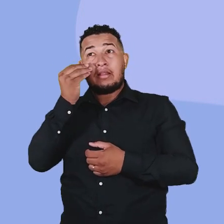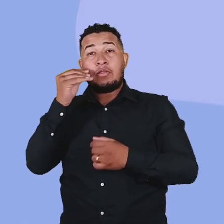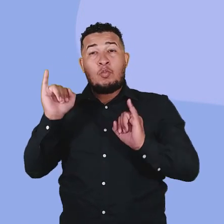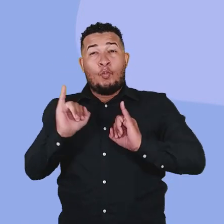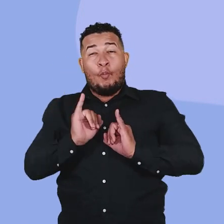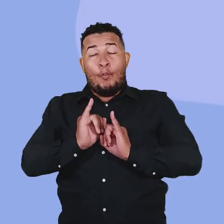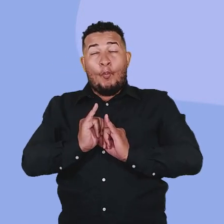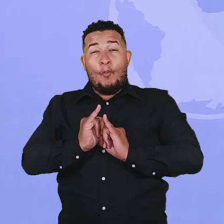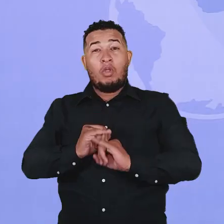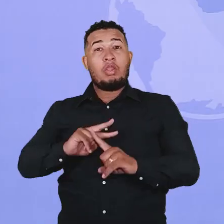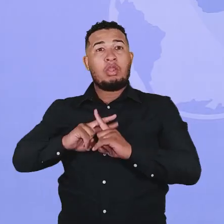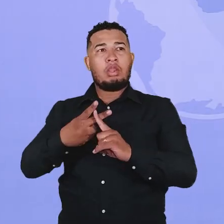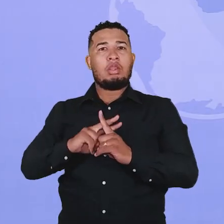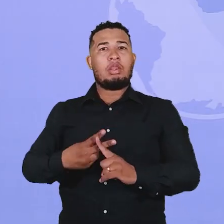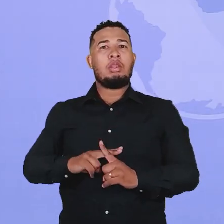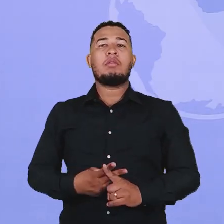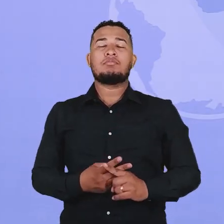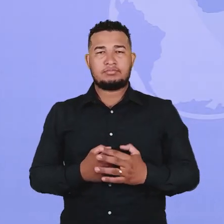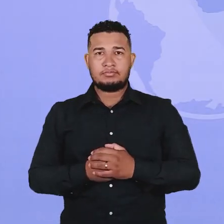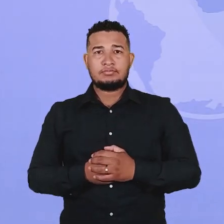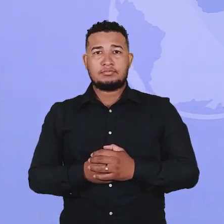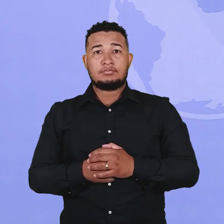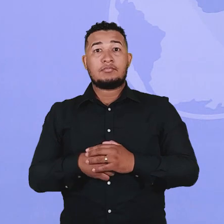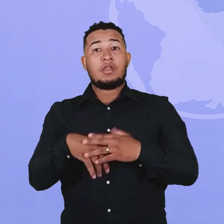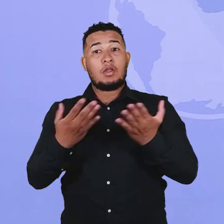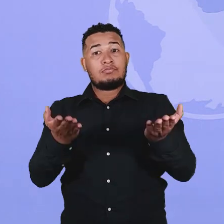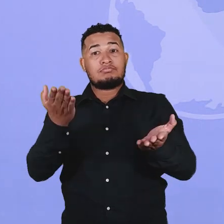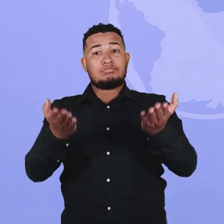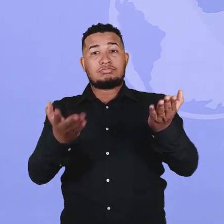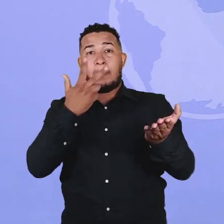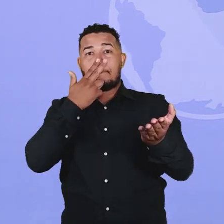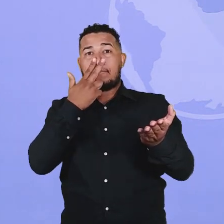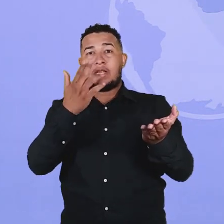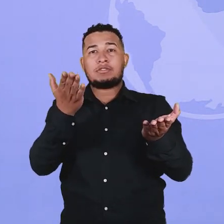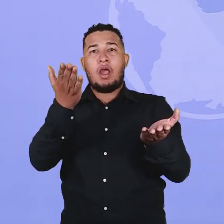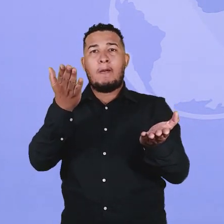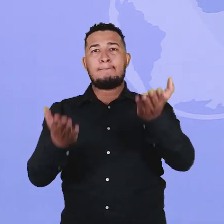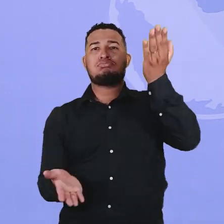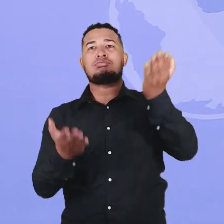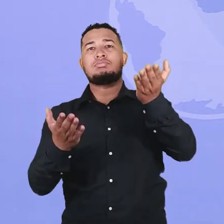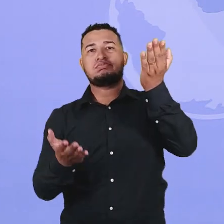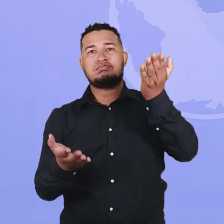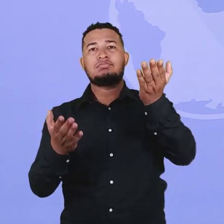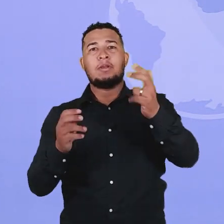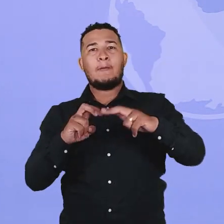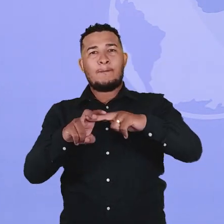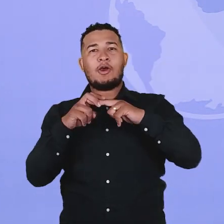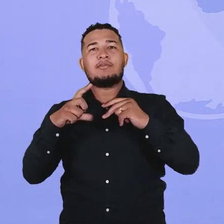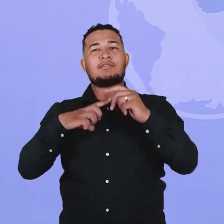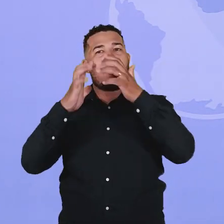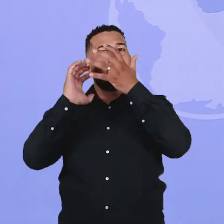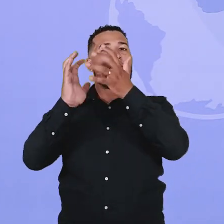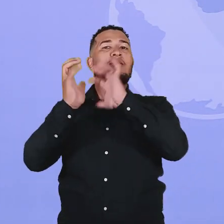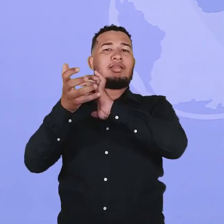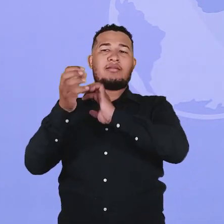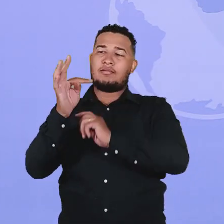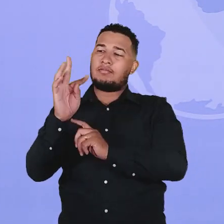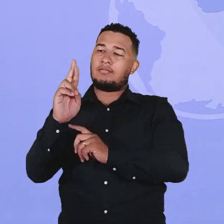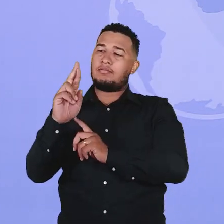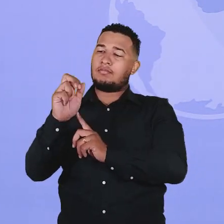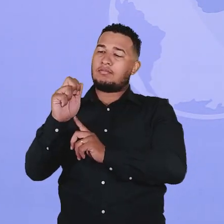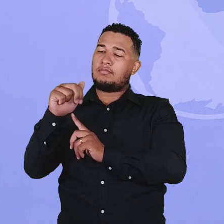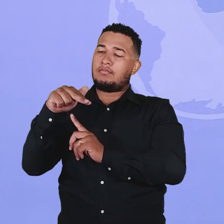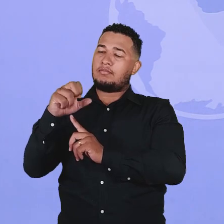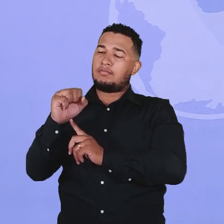como laxantes. Volta aqui para mim, para você entender um pouco mais isso. Então, esse equilíbrio se perde quando a pessoa tem esse transtorno